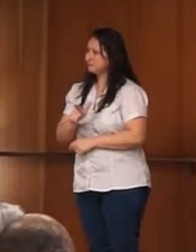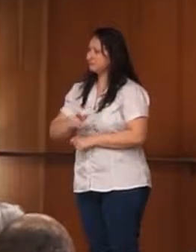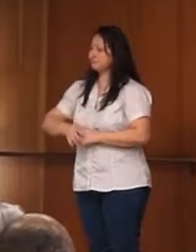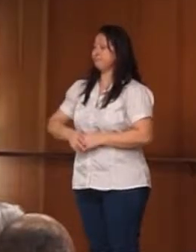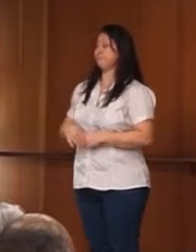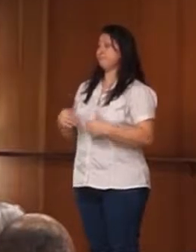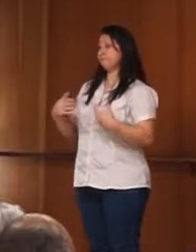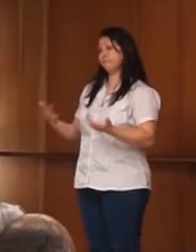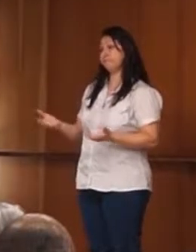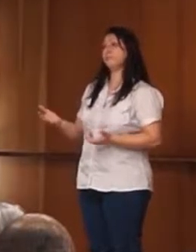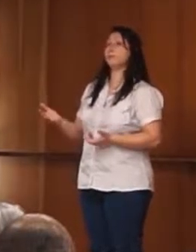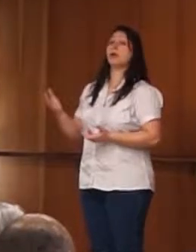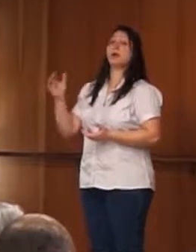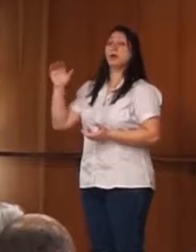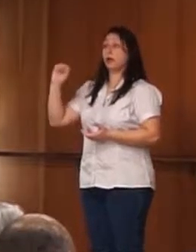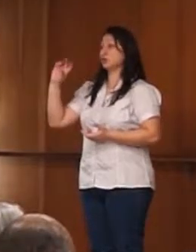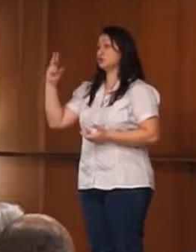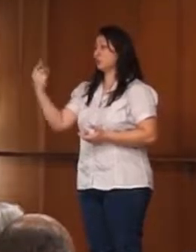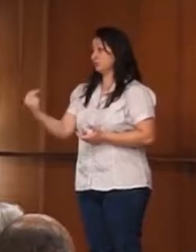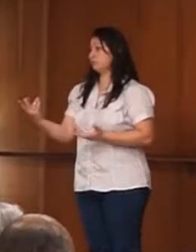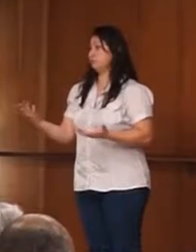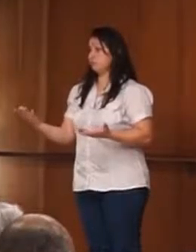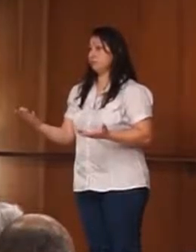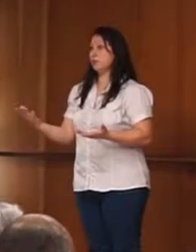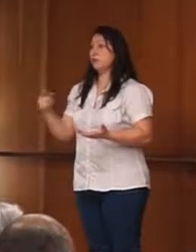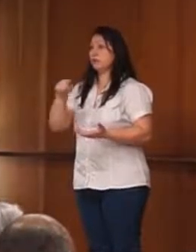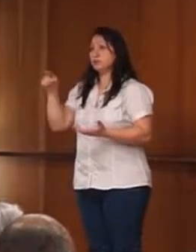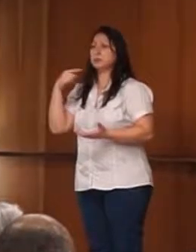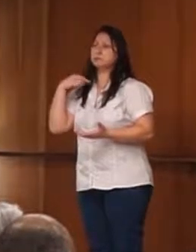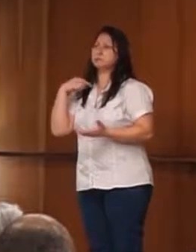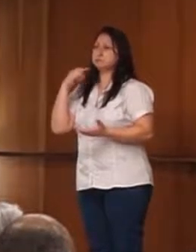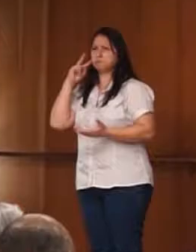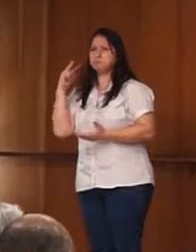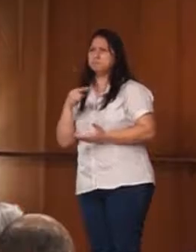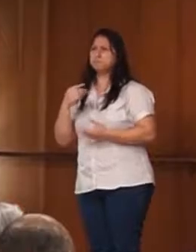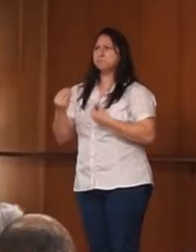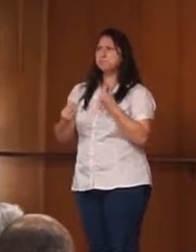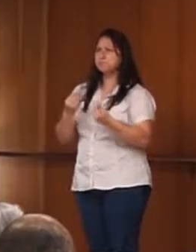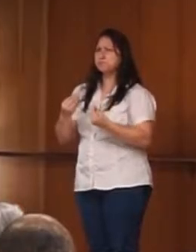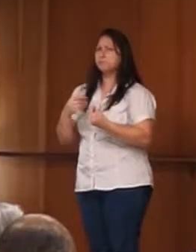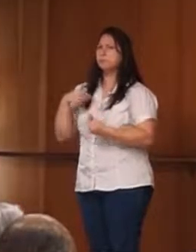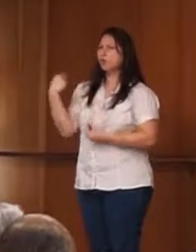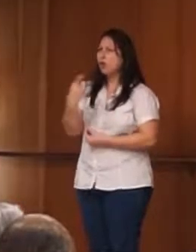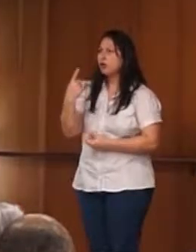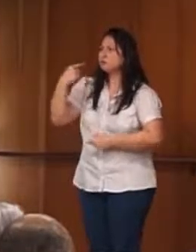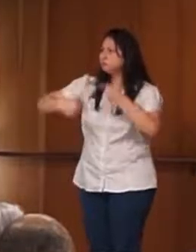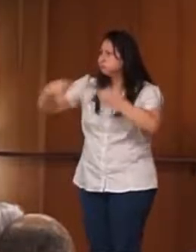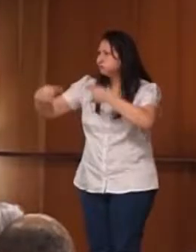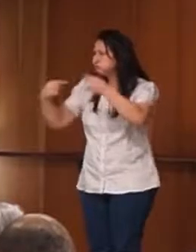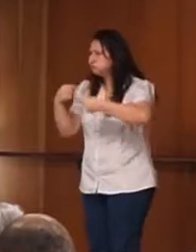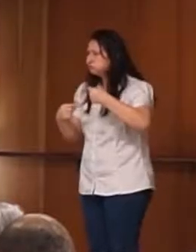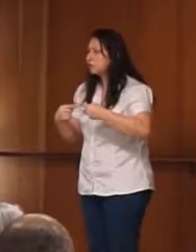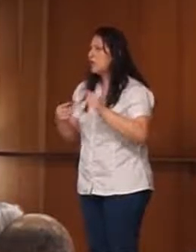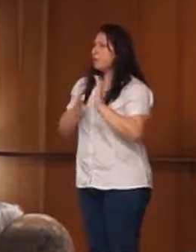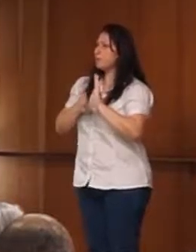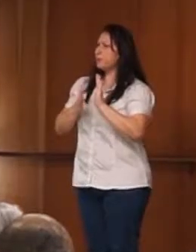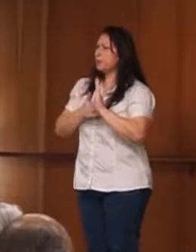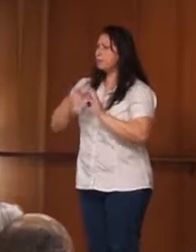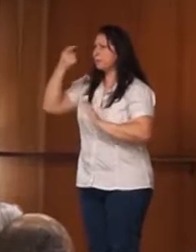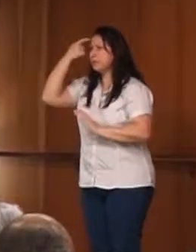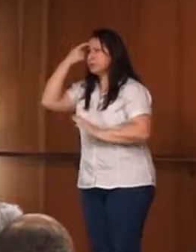Então, acho que, nesse momento, o que a gente tem a fazer aqui é propor, né, pensar e